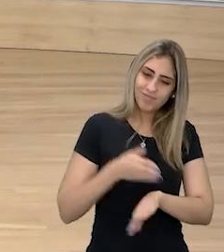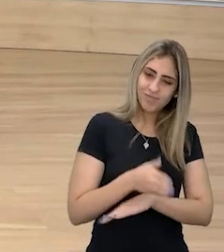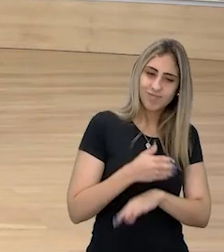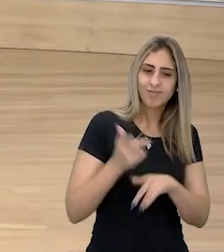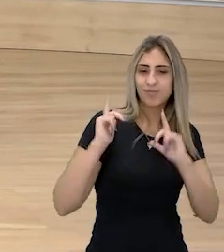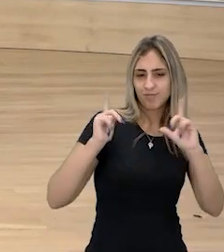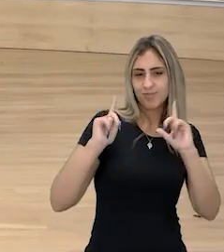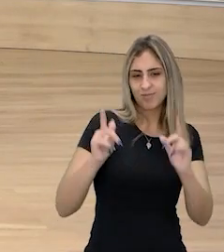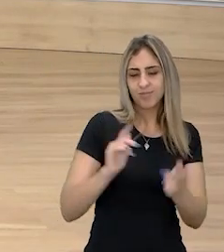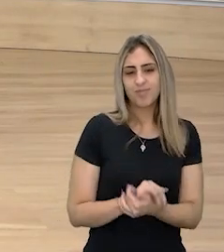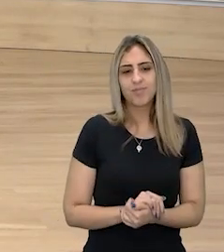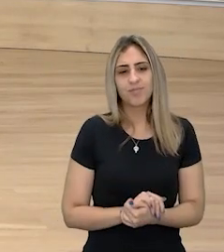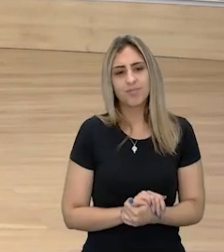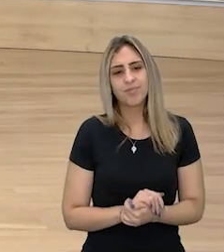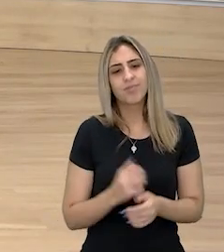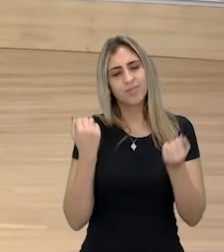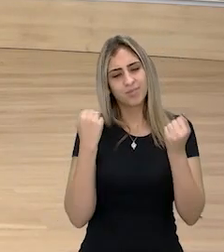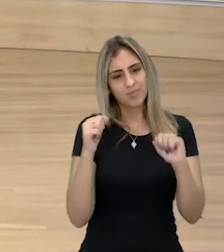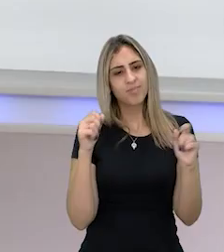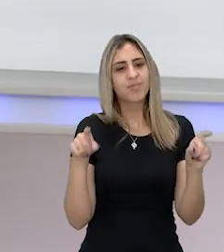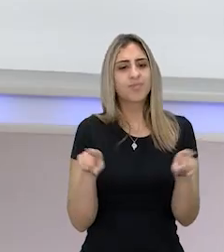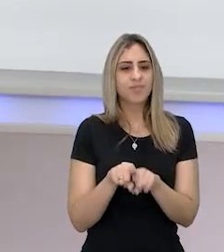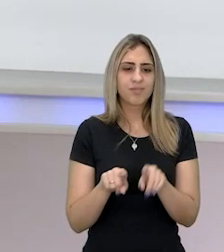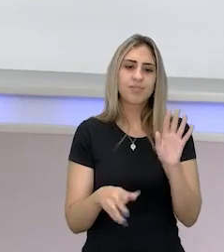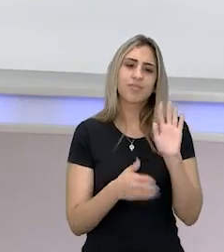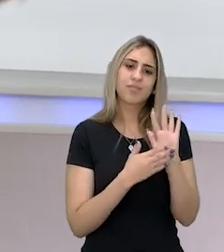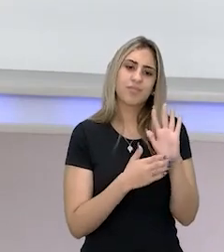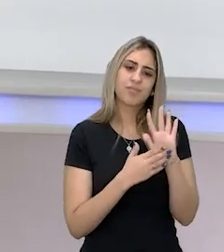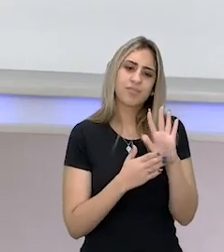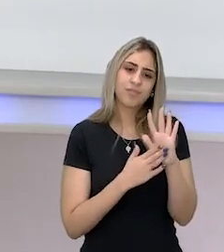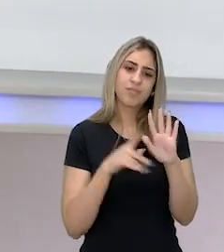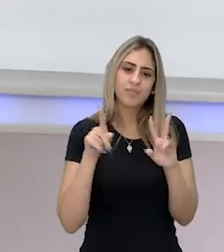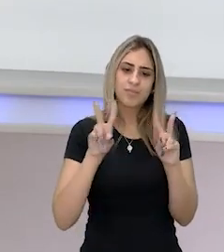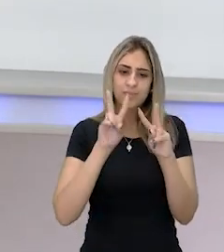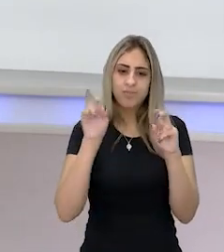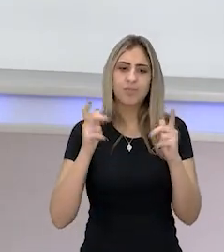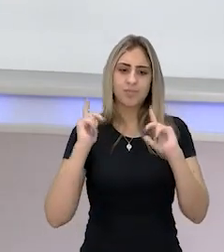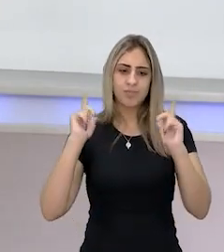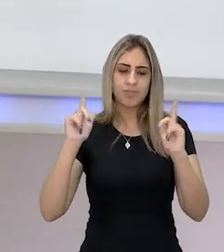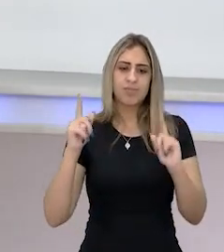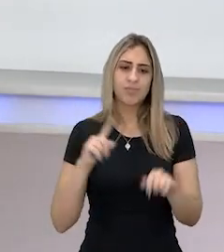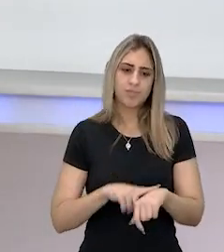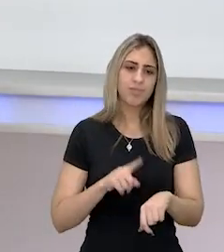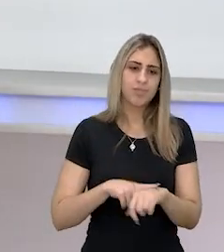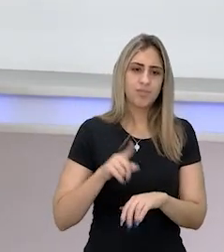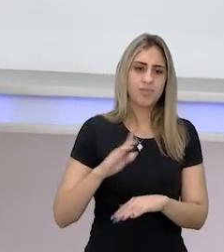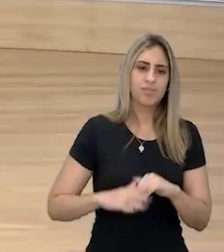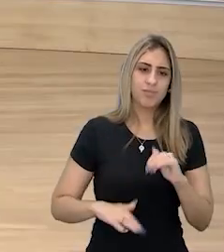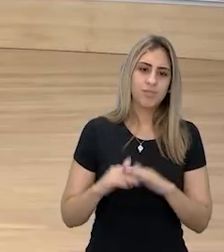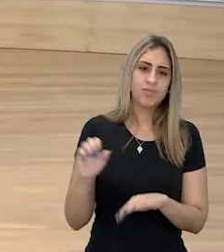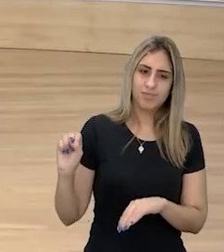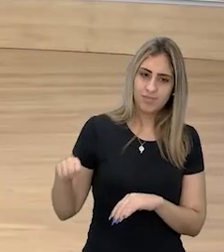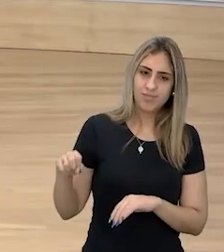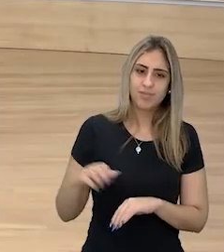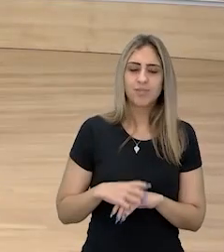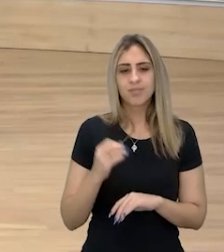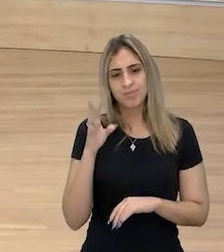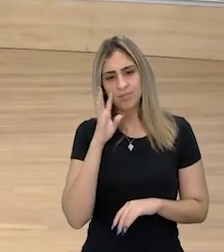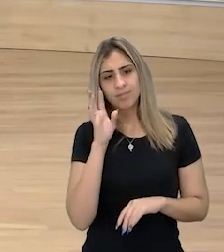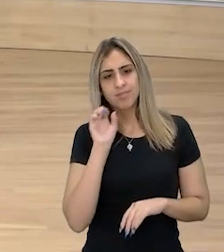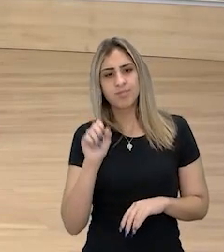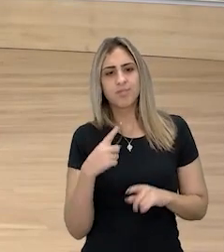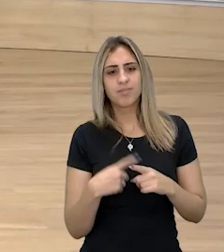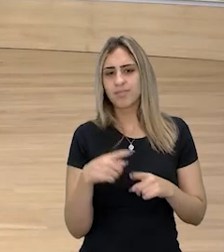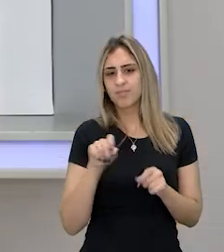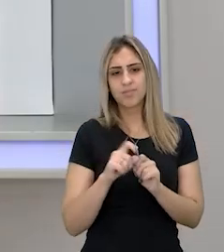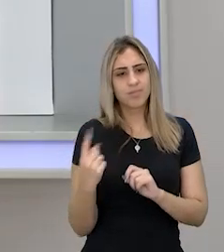divertido. Porque, além de tudo, a educação física também propõe aí essa questão da diversão na hora dessa prática. Sim, né? É legal, sim, porque você não